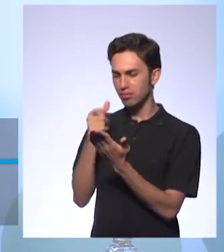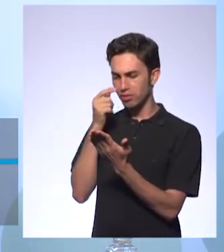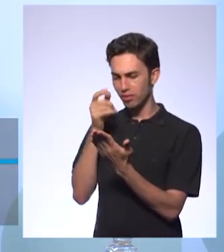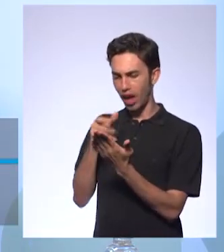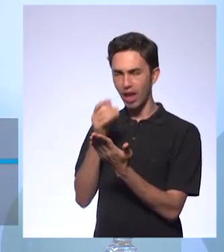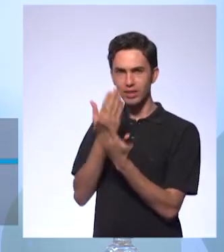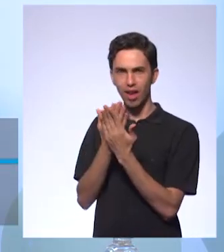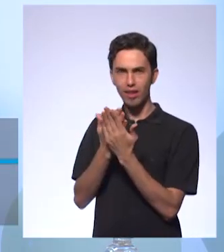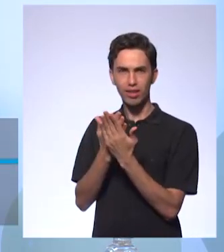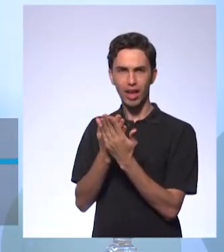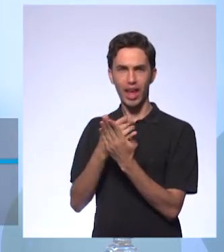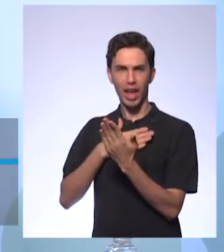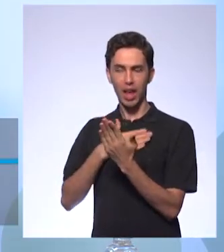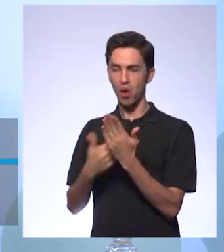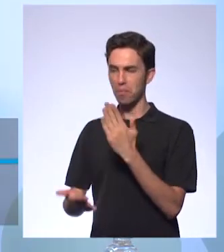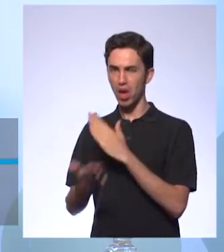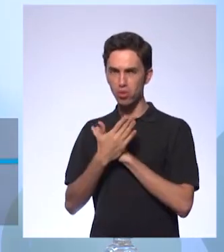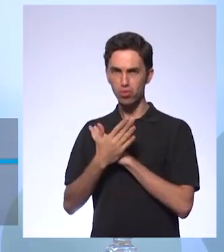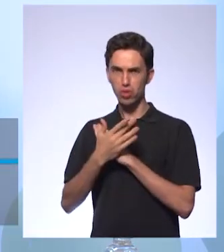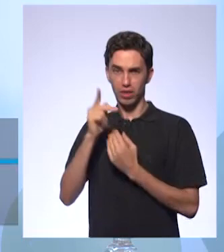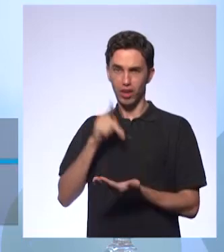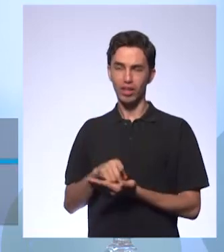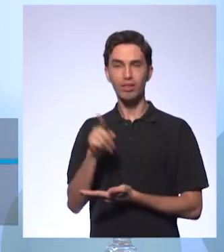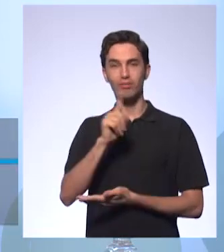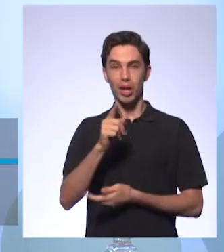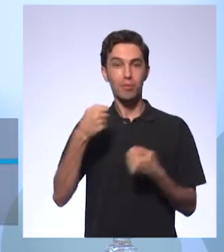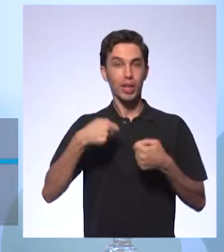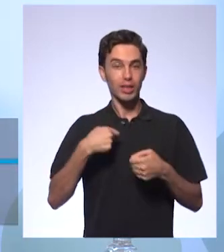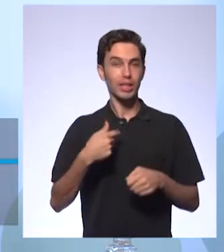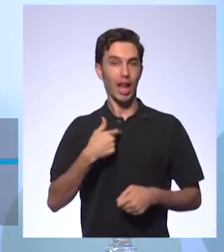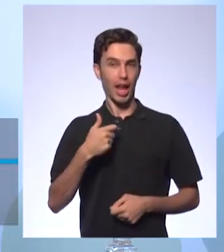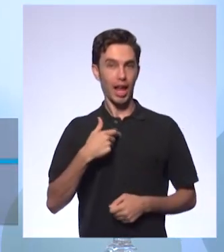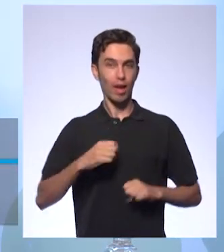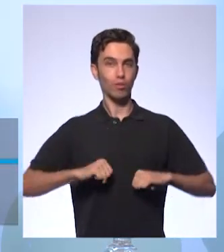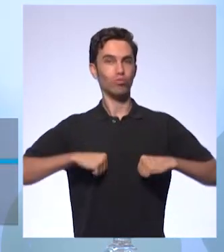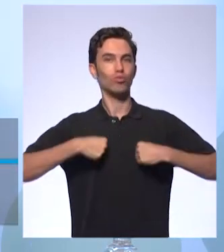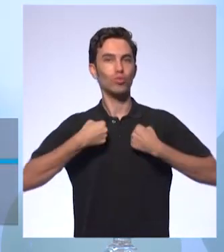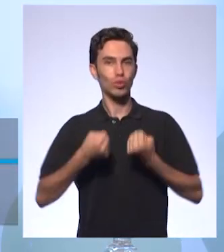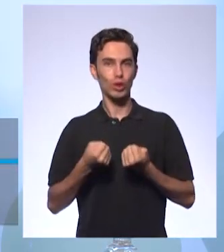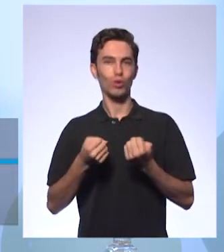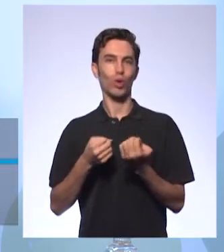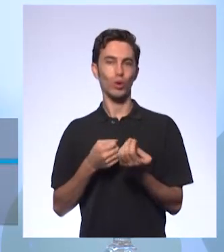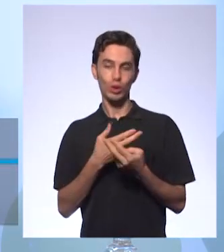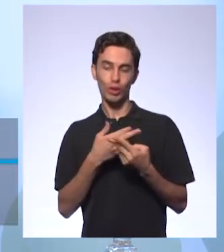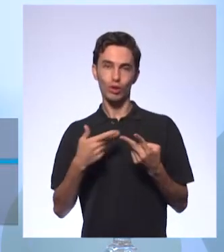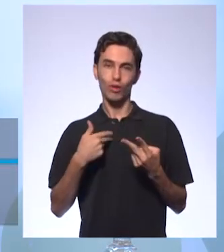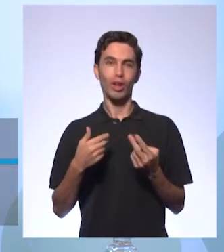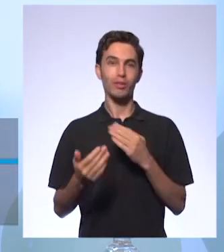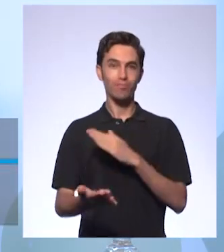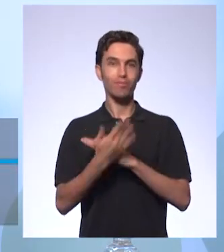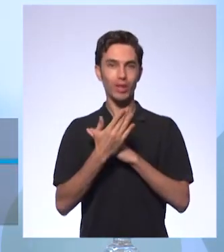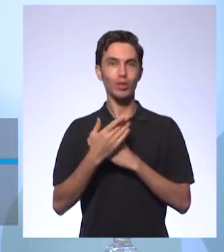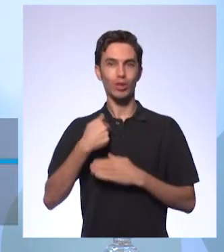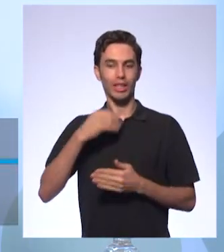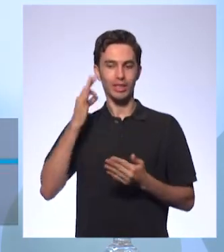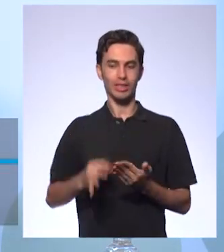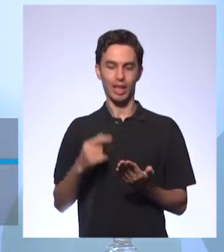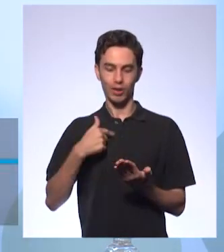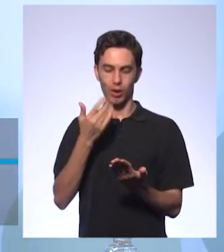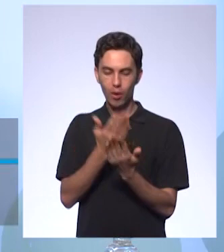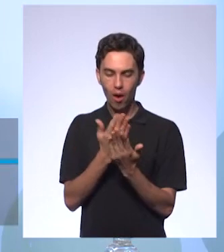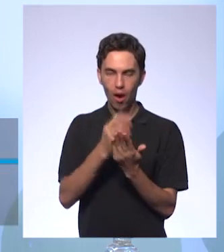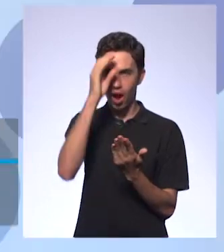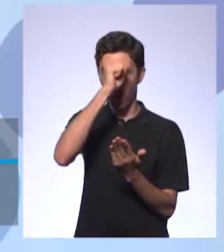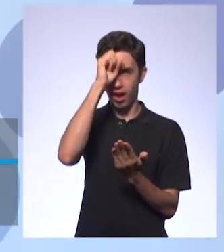garante. Eu tenho que ter persistência, tem uma série de situações que precisam aí acontecer para garantir esse aprendizado. Por